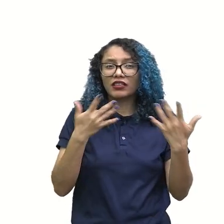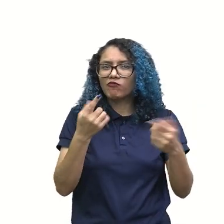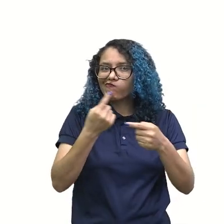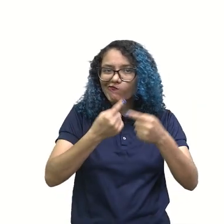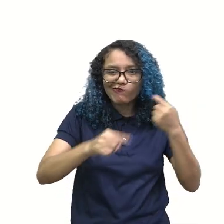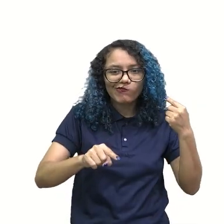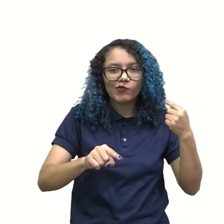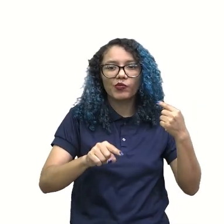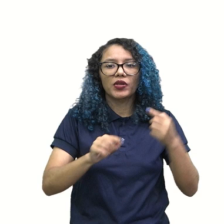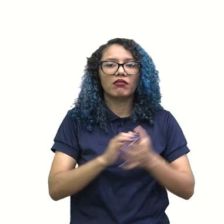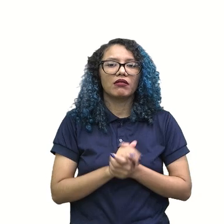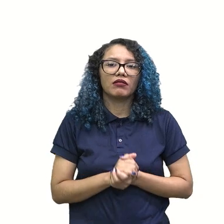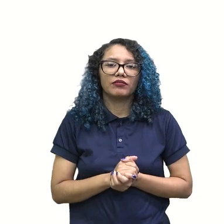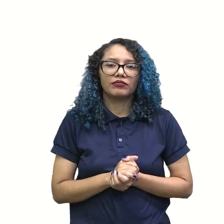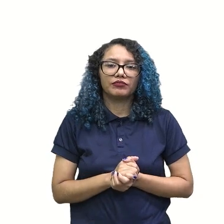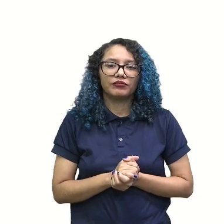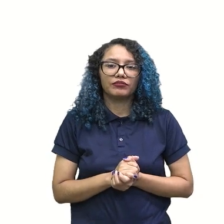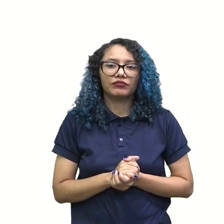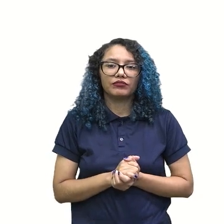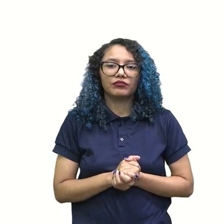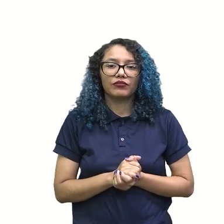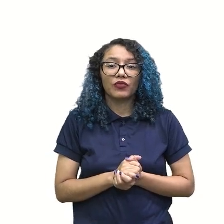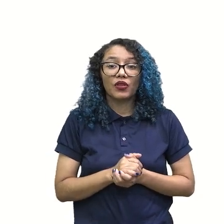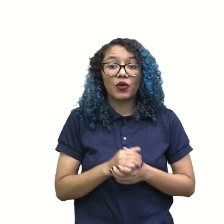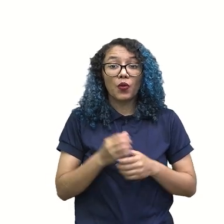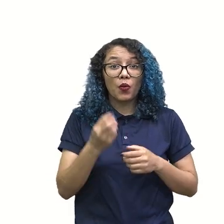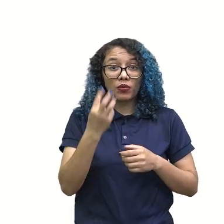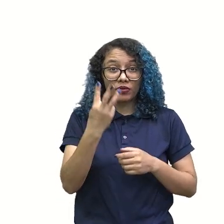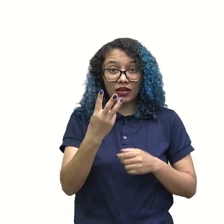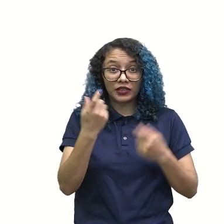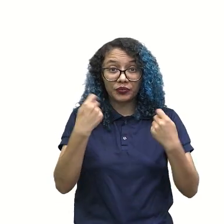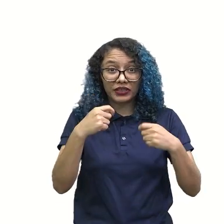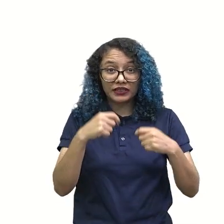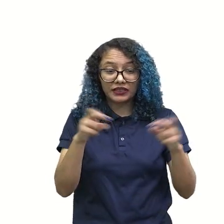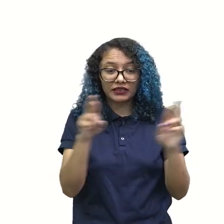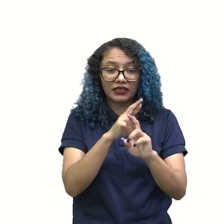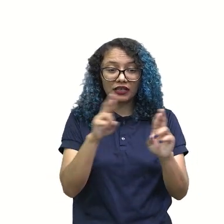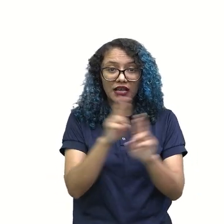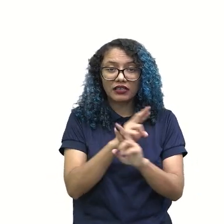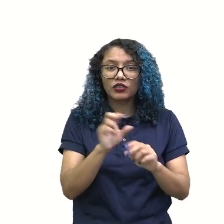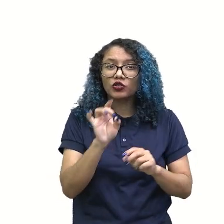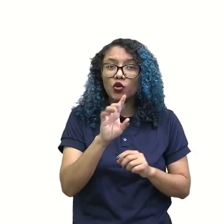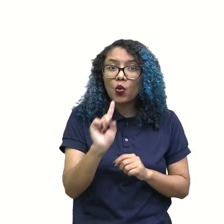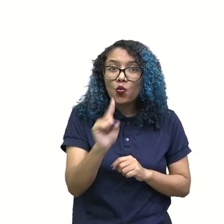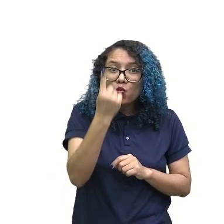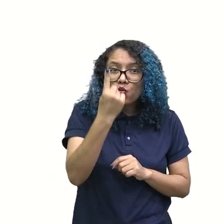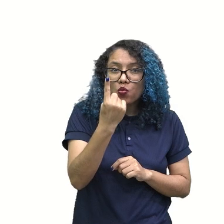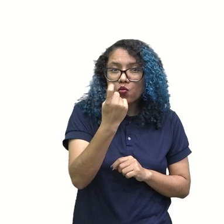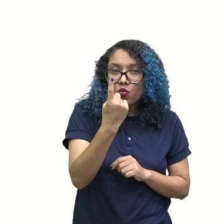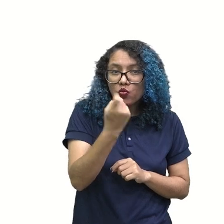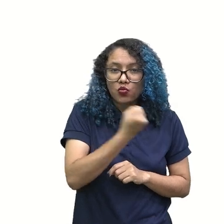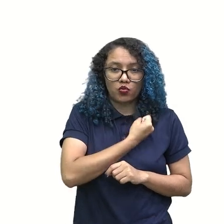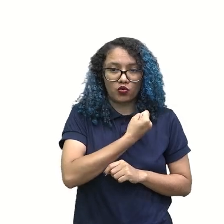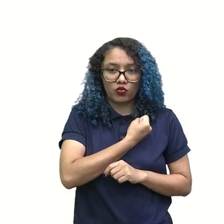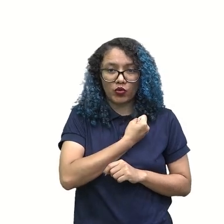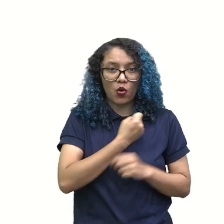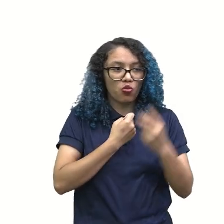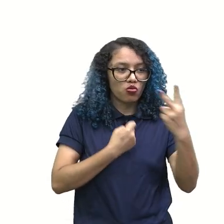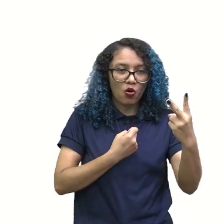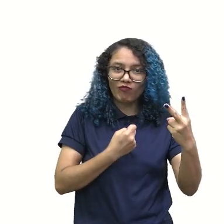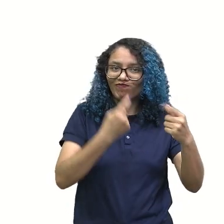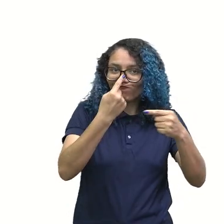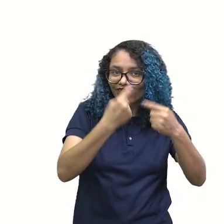função. O 3 deveria se relacionar somente com 1 e não com 2 ali diferentes. Então,